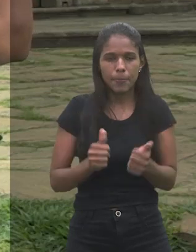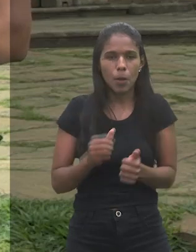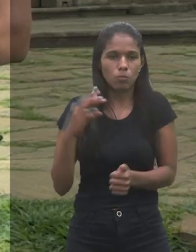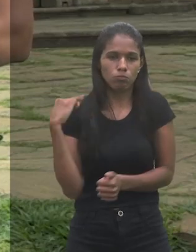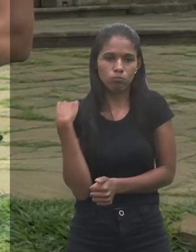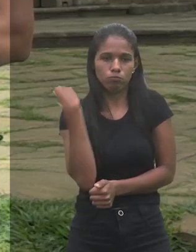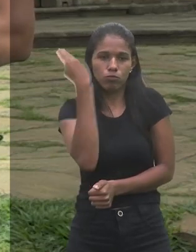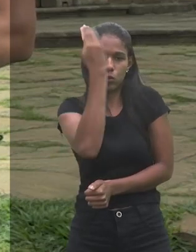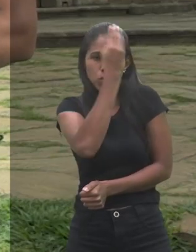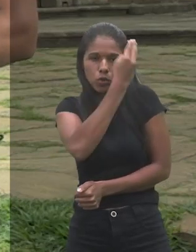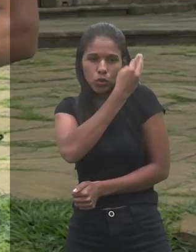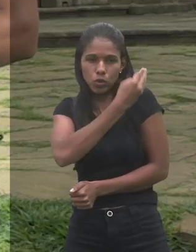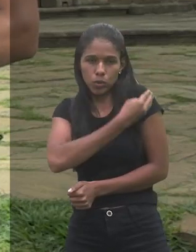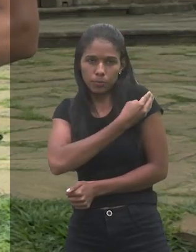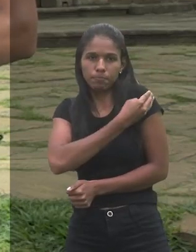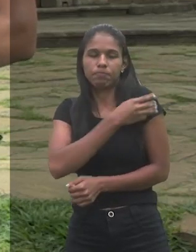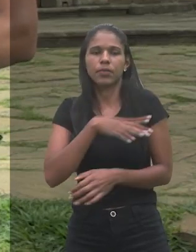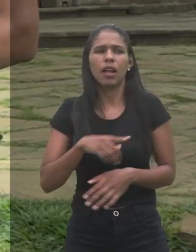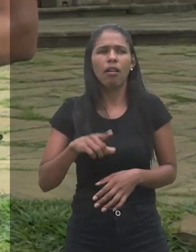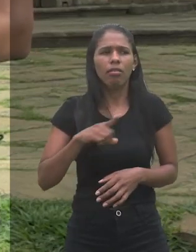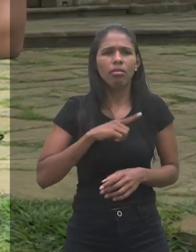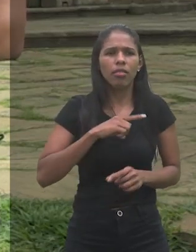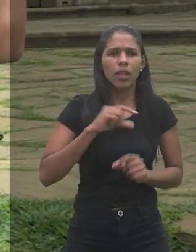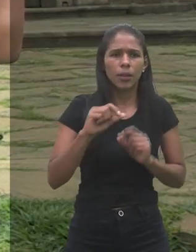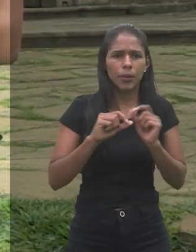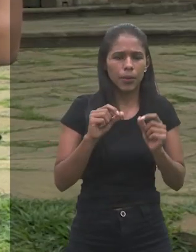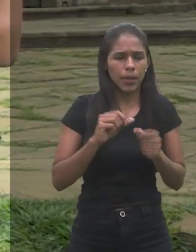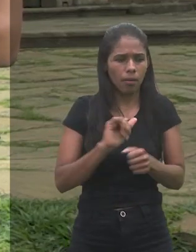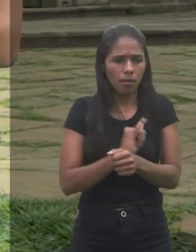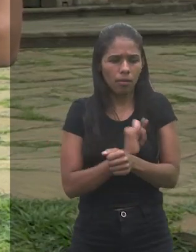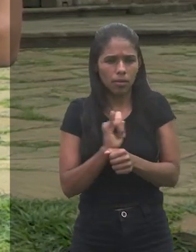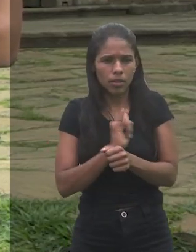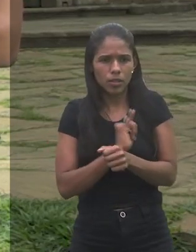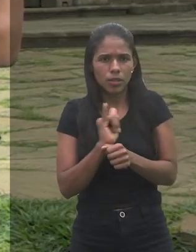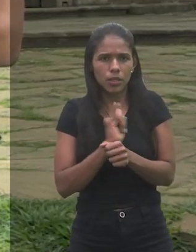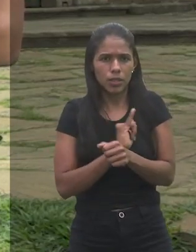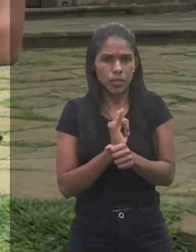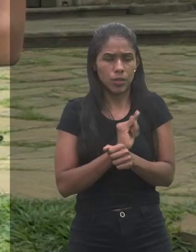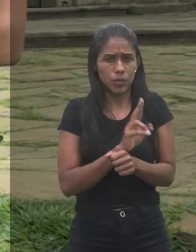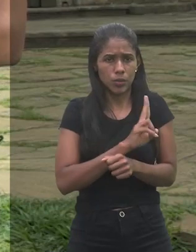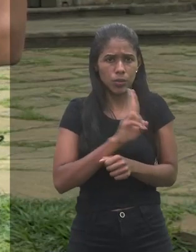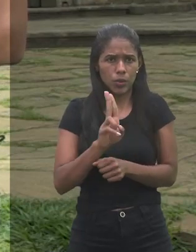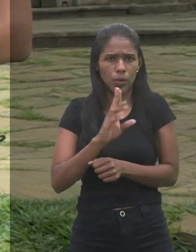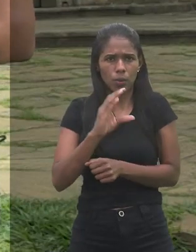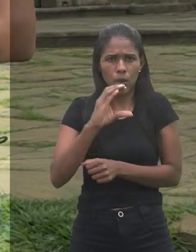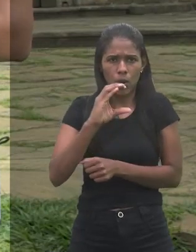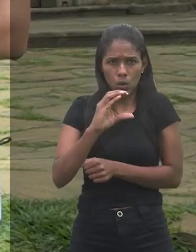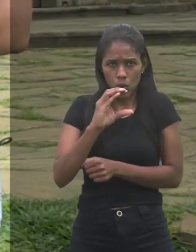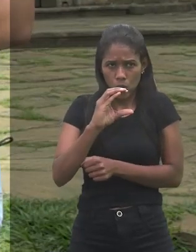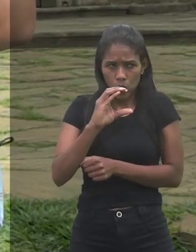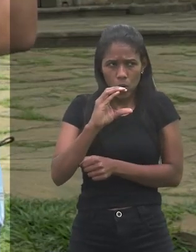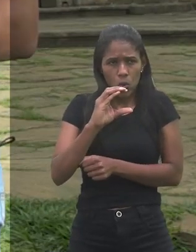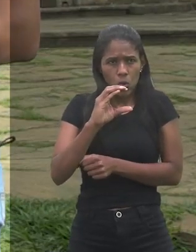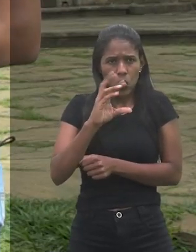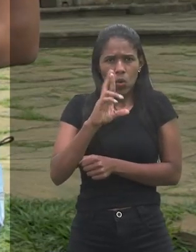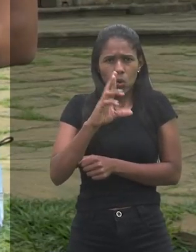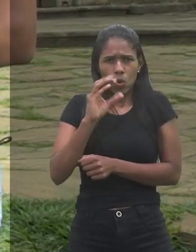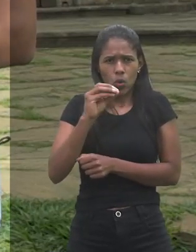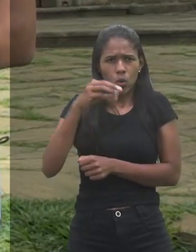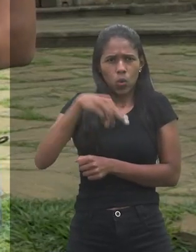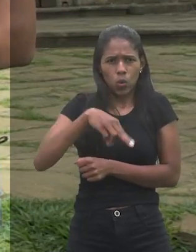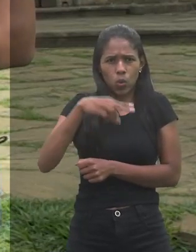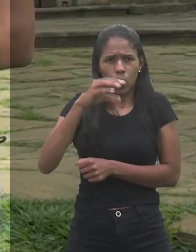chama de iconografia. Antônio Francisco Lisboa vai descer para Mariana e vai estudar a iconografia da Virgem. A